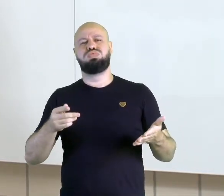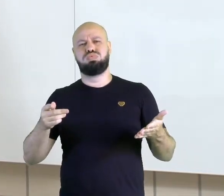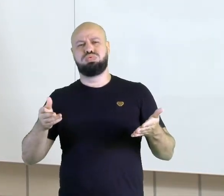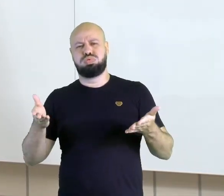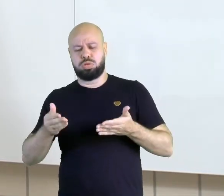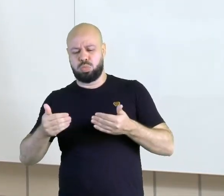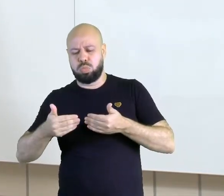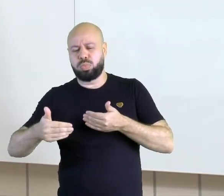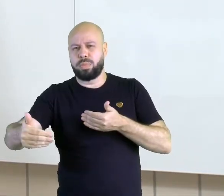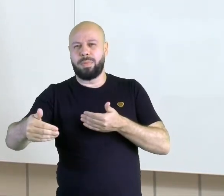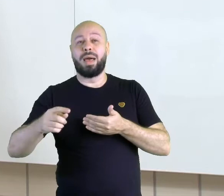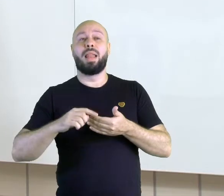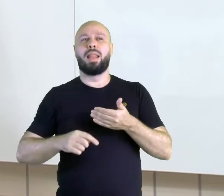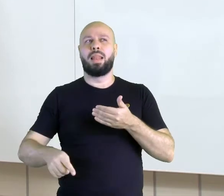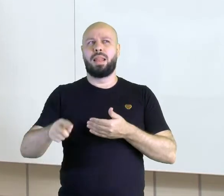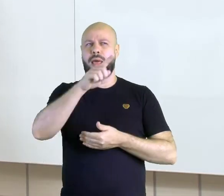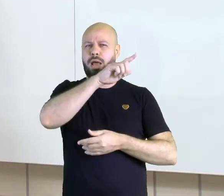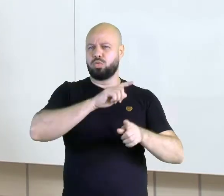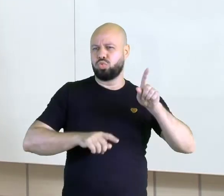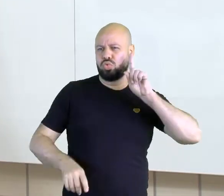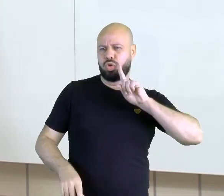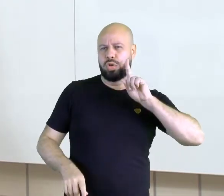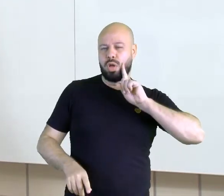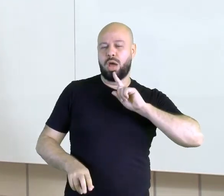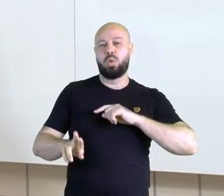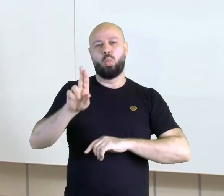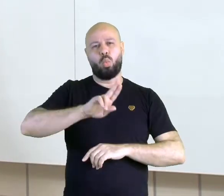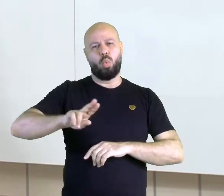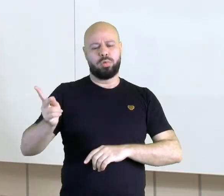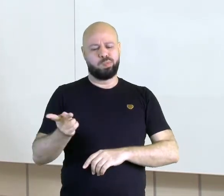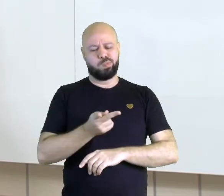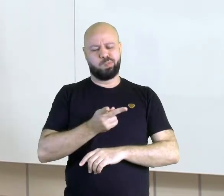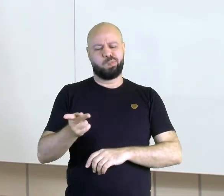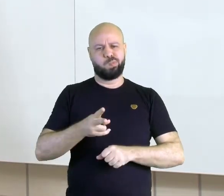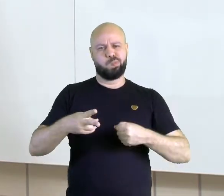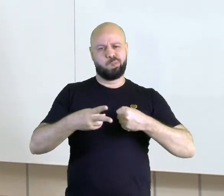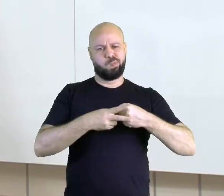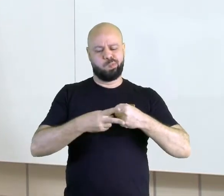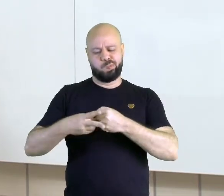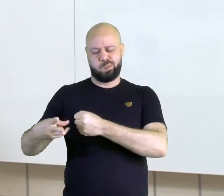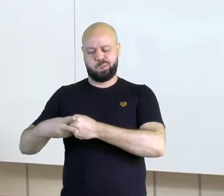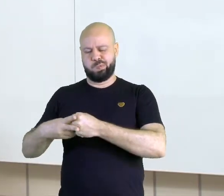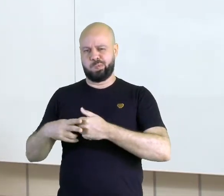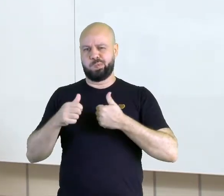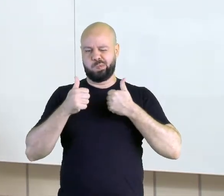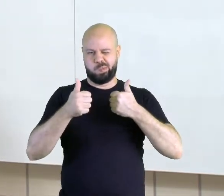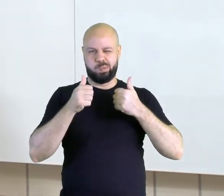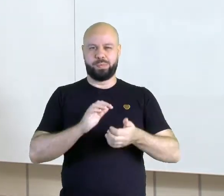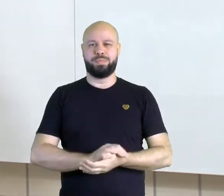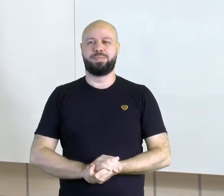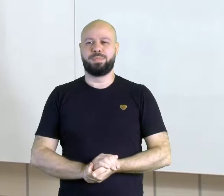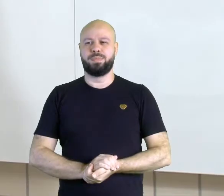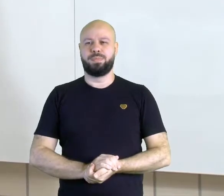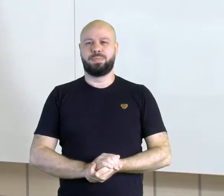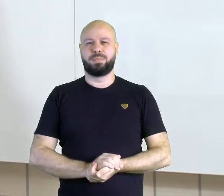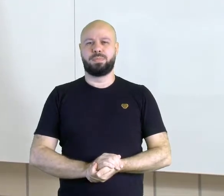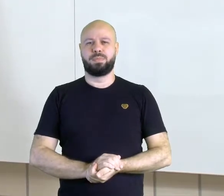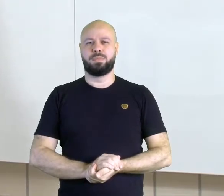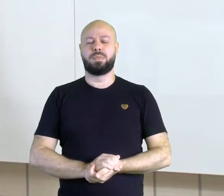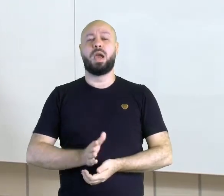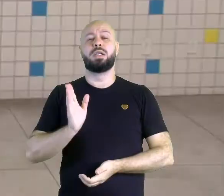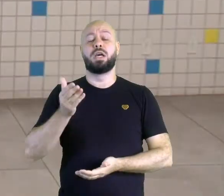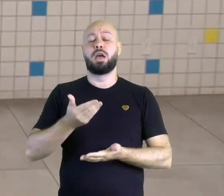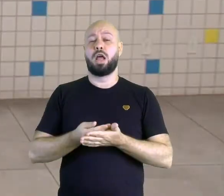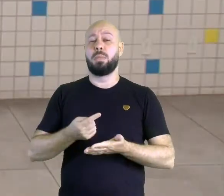língua inglesa também fazem uso no cotidiano dessas duas formas verbais, né? Então, pessoal, como nós vimos na